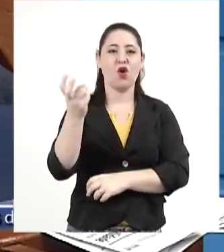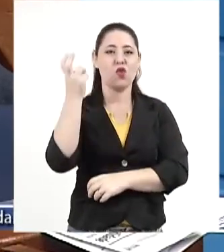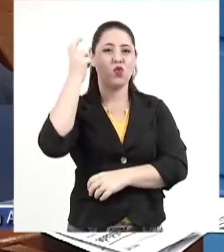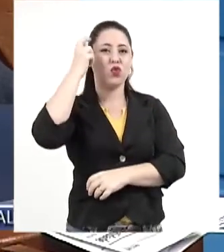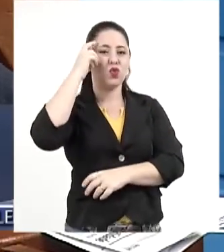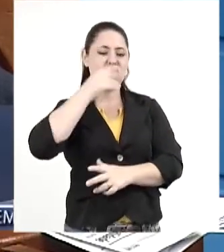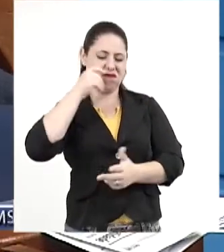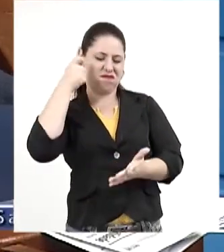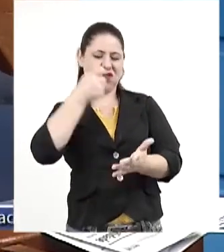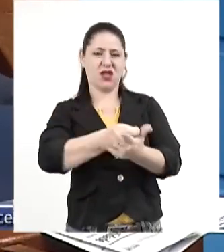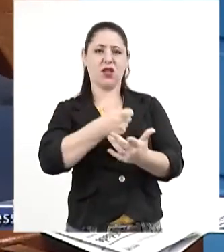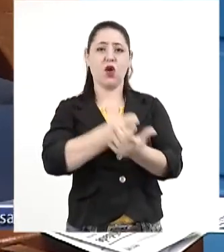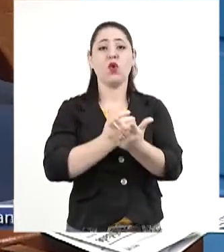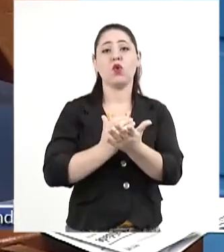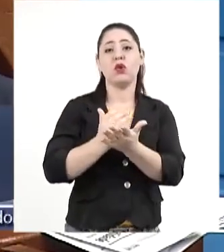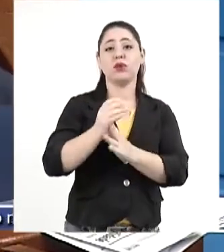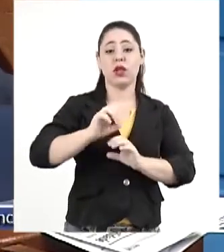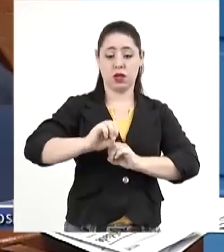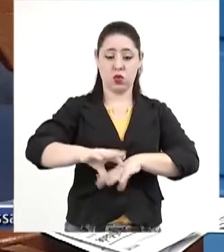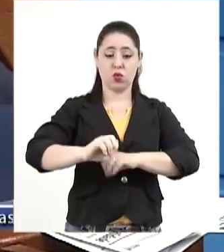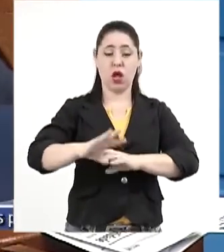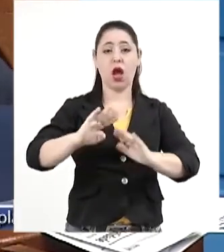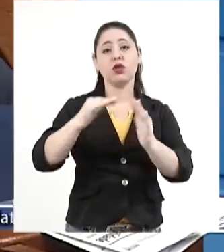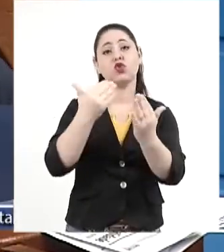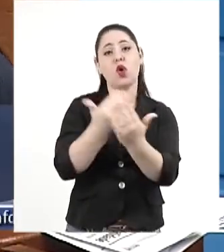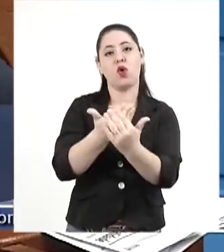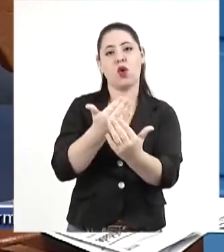machista, começando na escola.